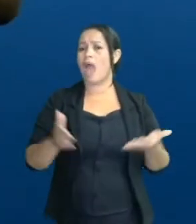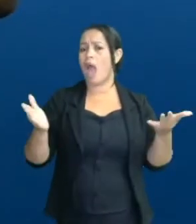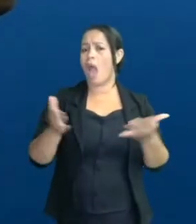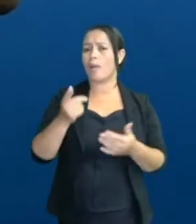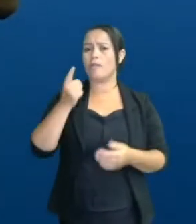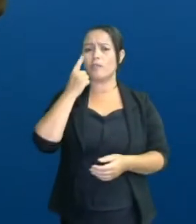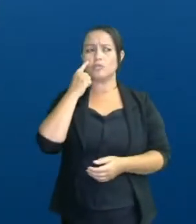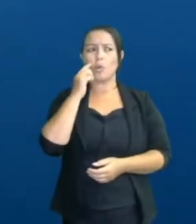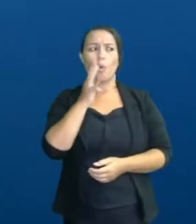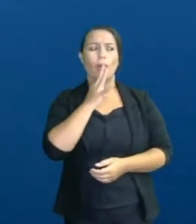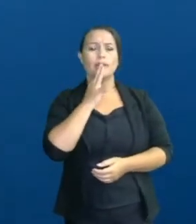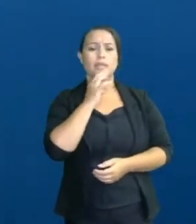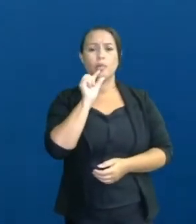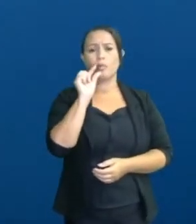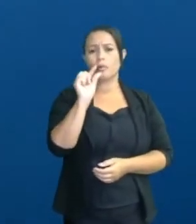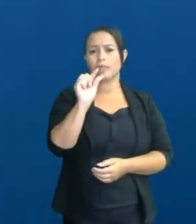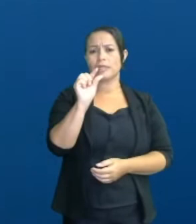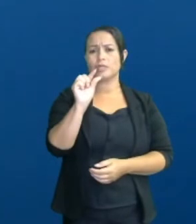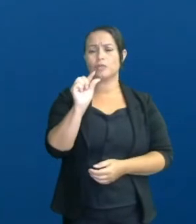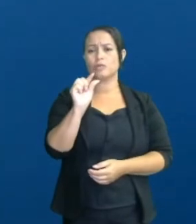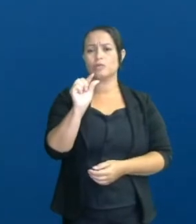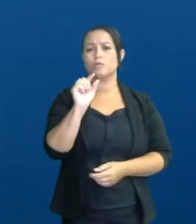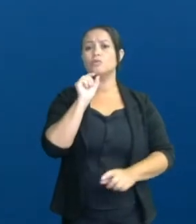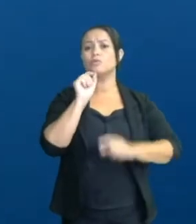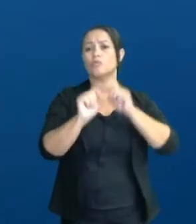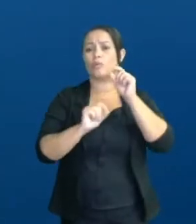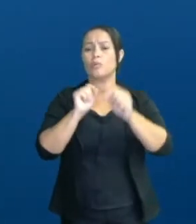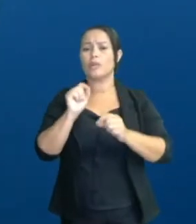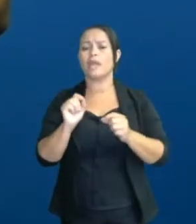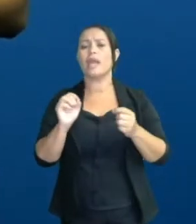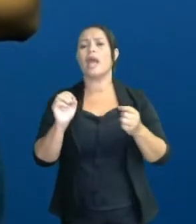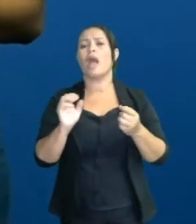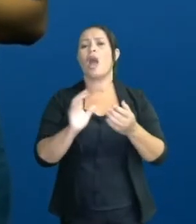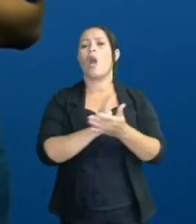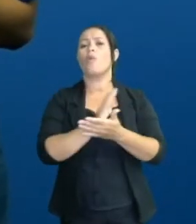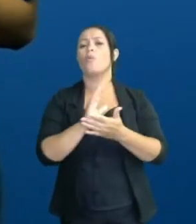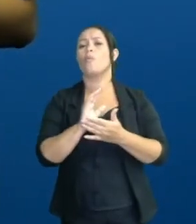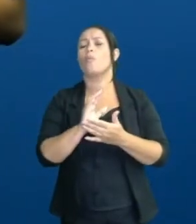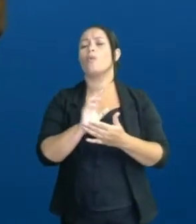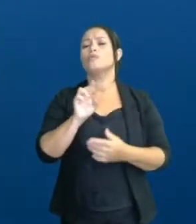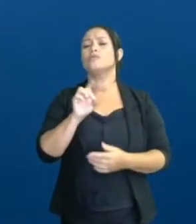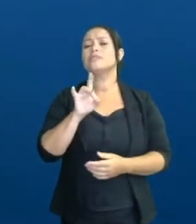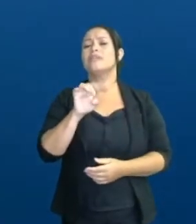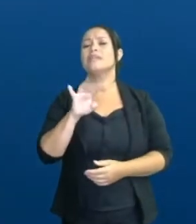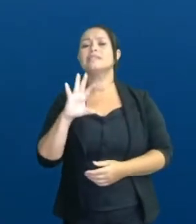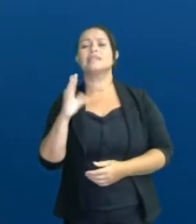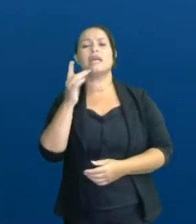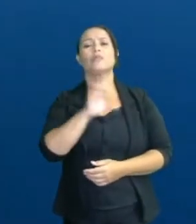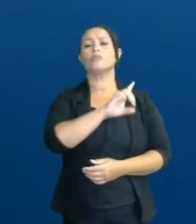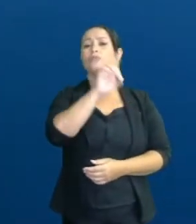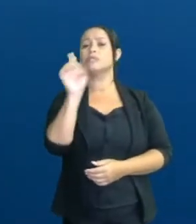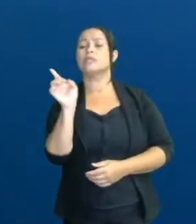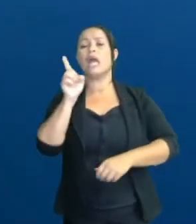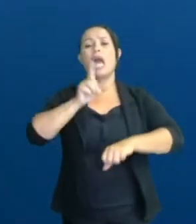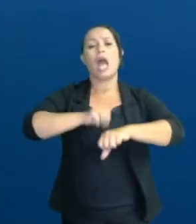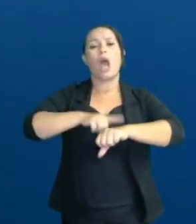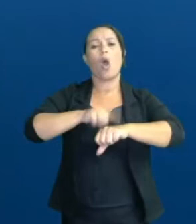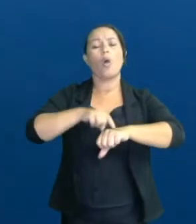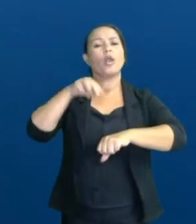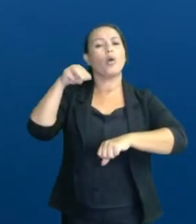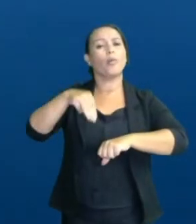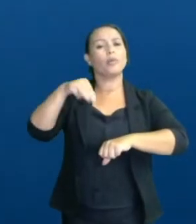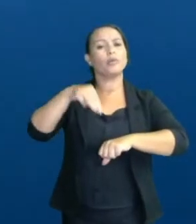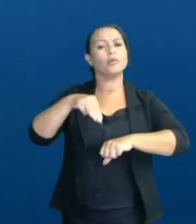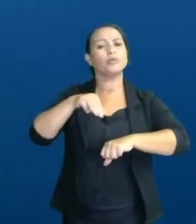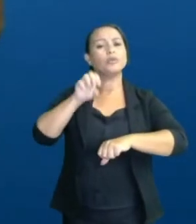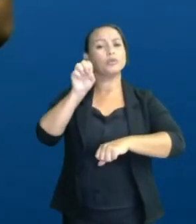Agora vamos conhecer um pouquinho sobre algumas unidades de tempo, certo? O dia, a hora, o